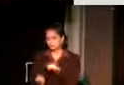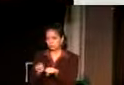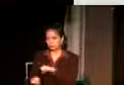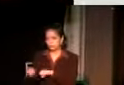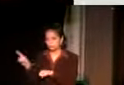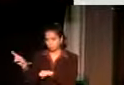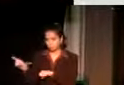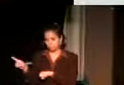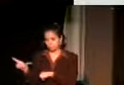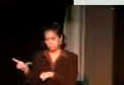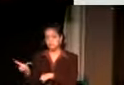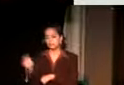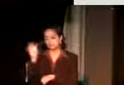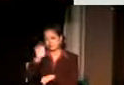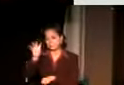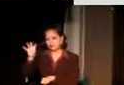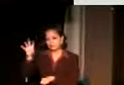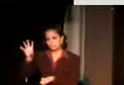sua maneira